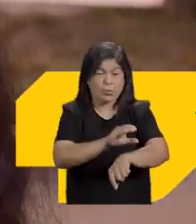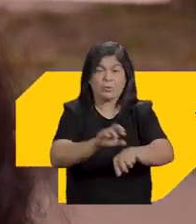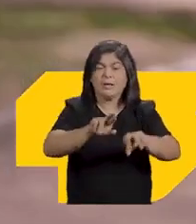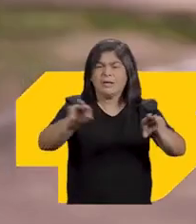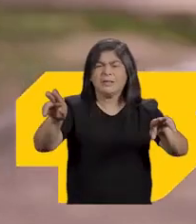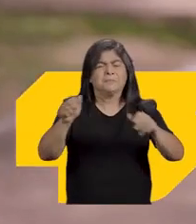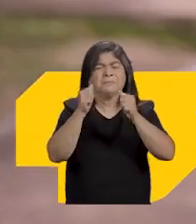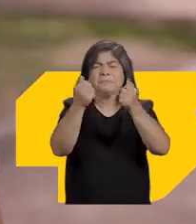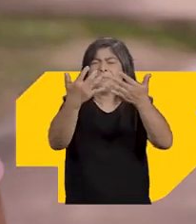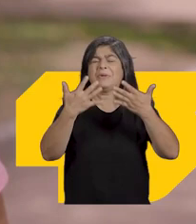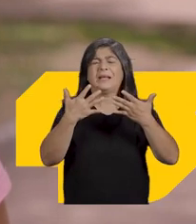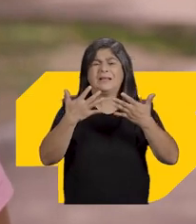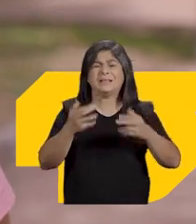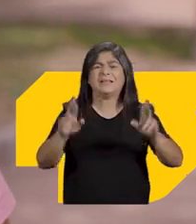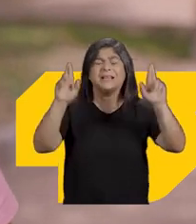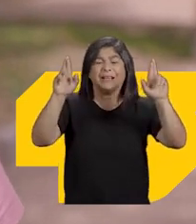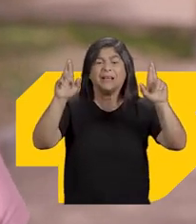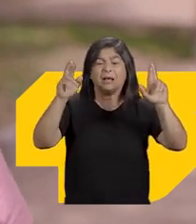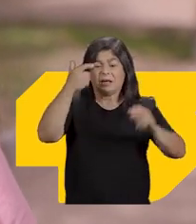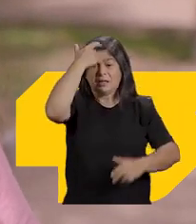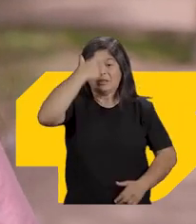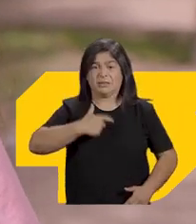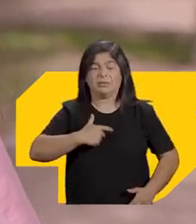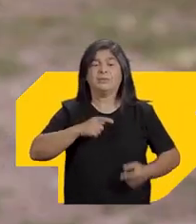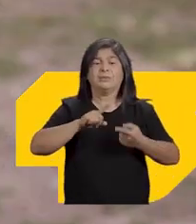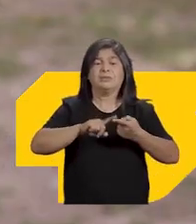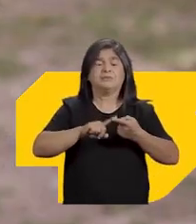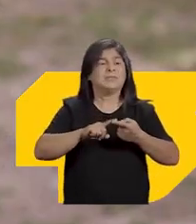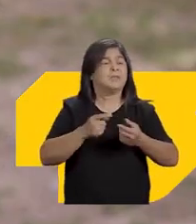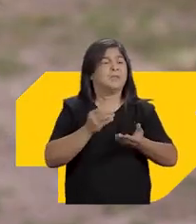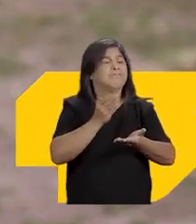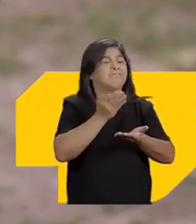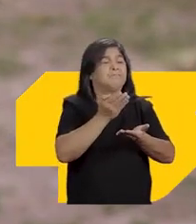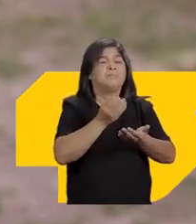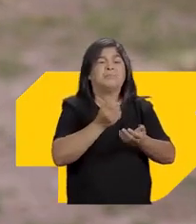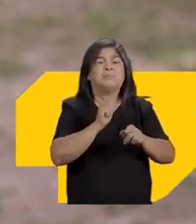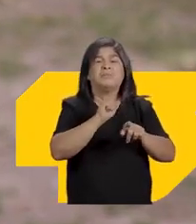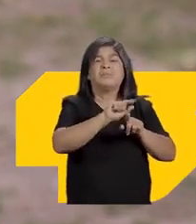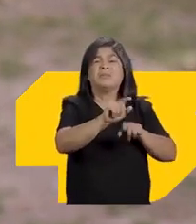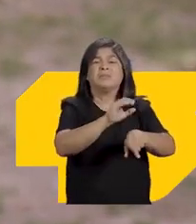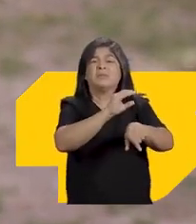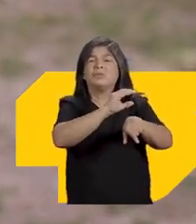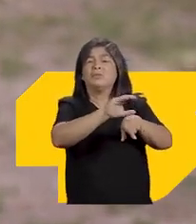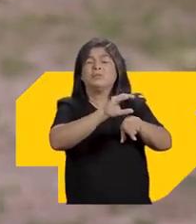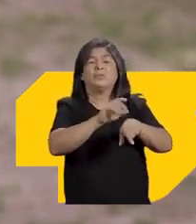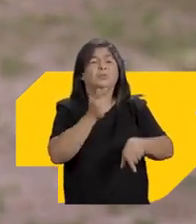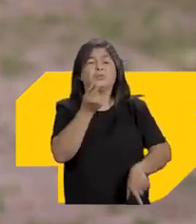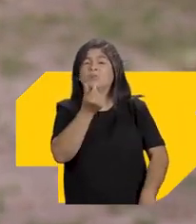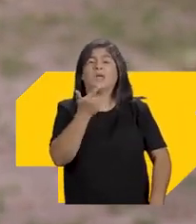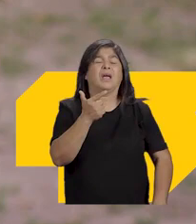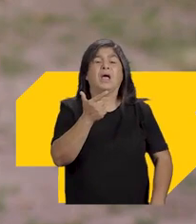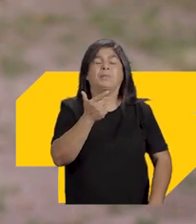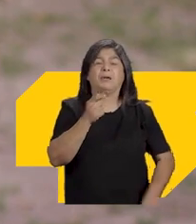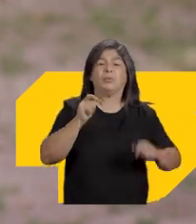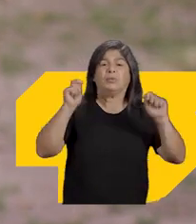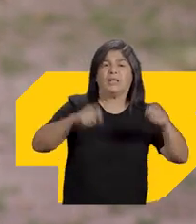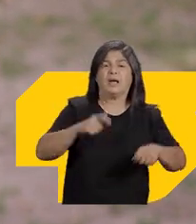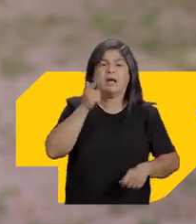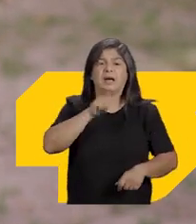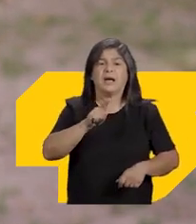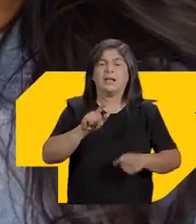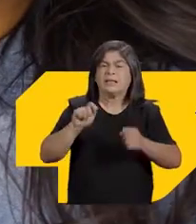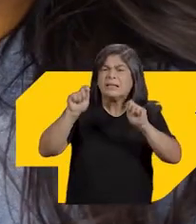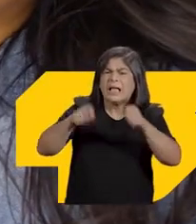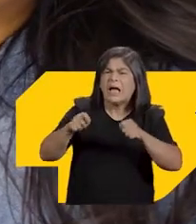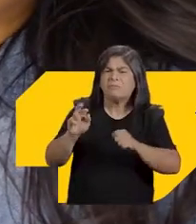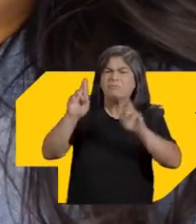oportunidades aí que Pedro vai criar é uma bênção na minha vida. Pois assim como eu, tem muitas pessoas que não têm condição de pagar um curso e agora